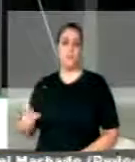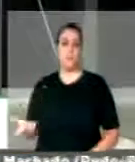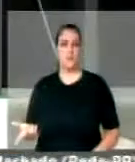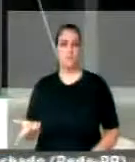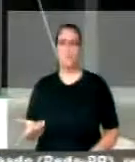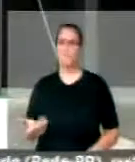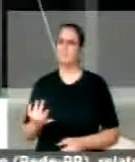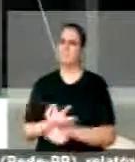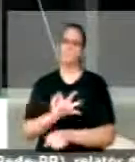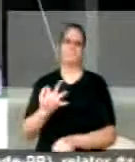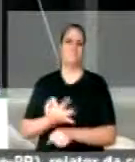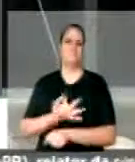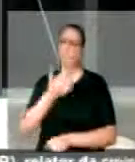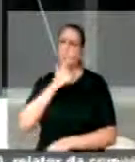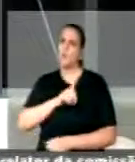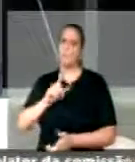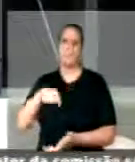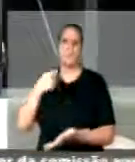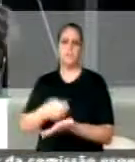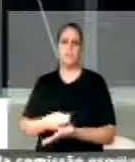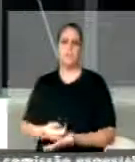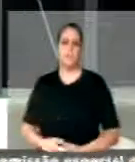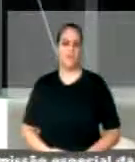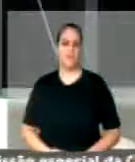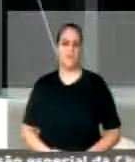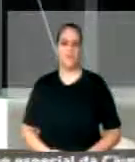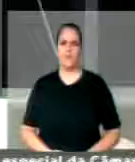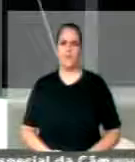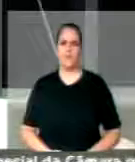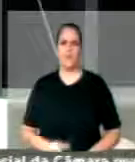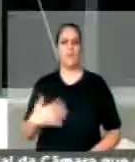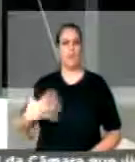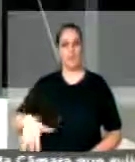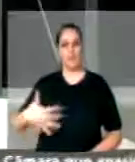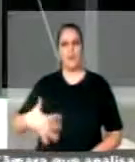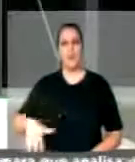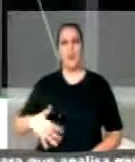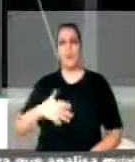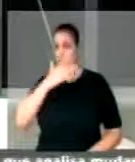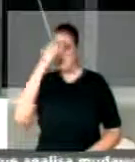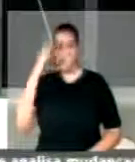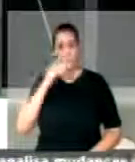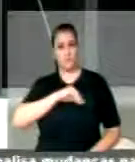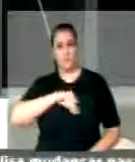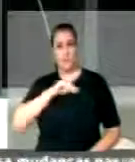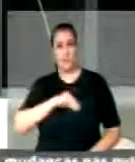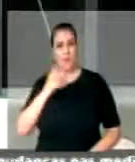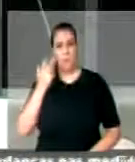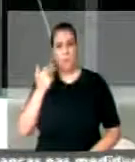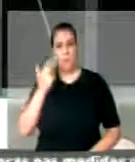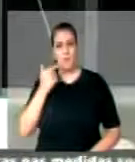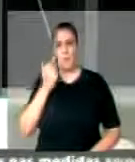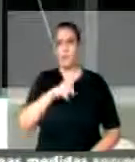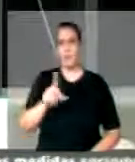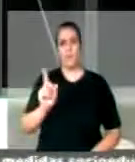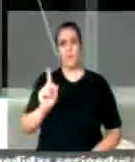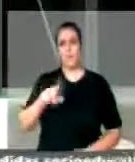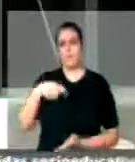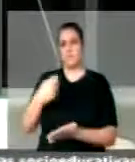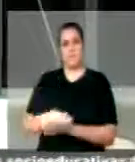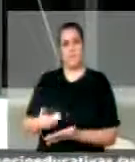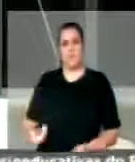ninguém aguenta pagar. Não é todo mundo, um assalariado não aguentará pagar. Então